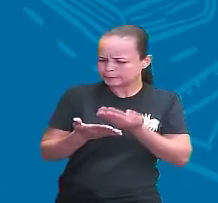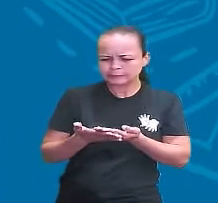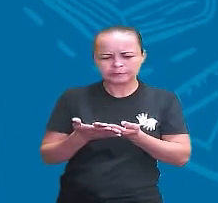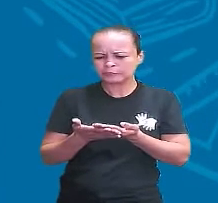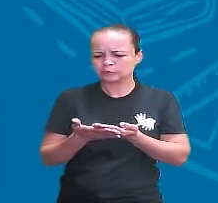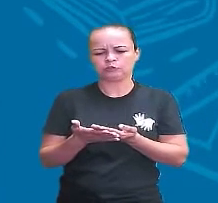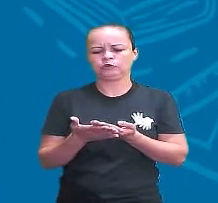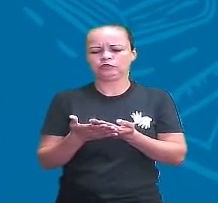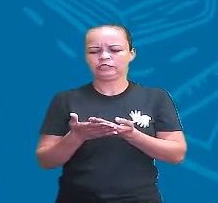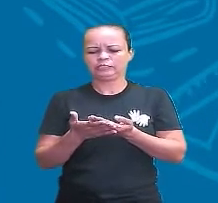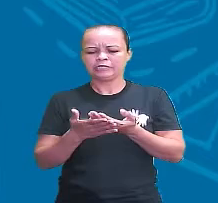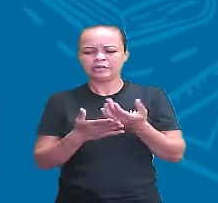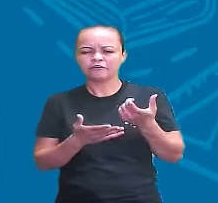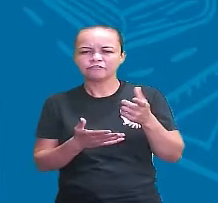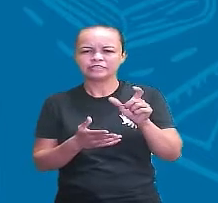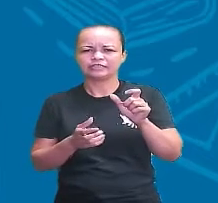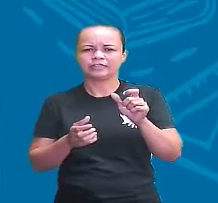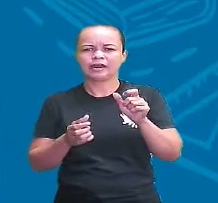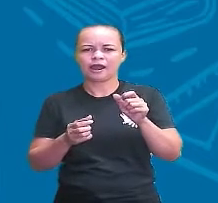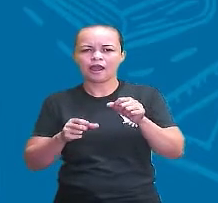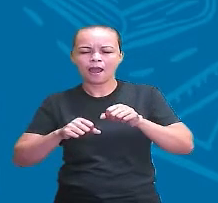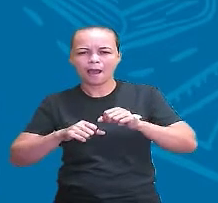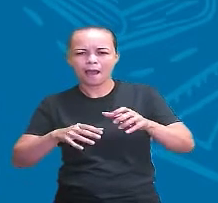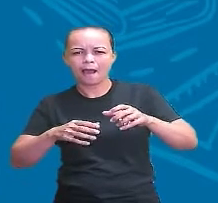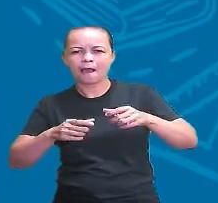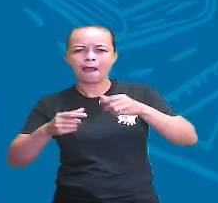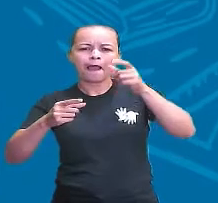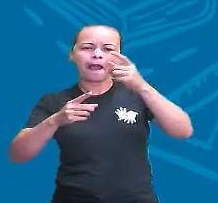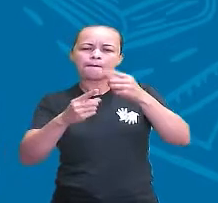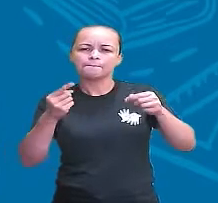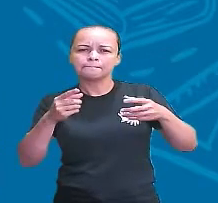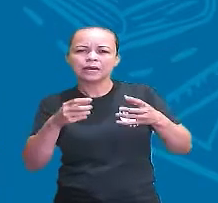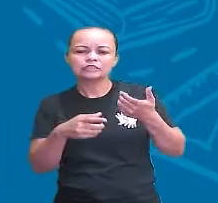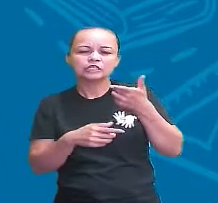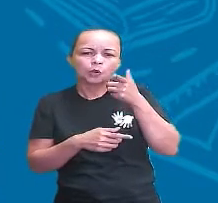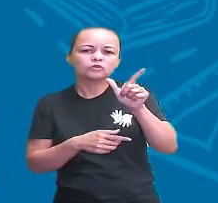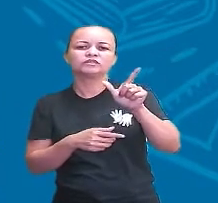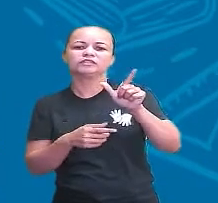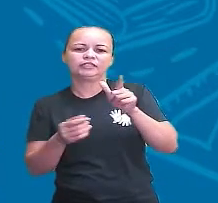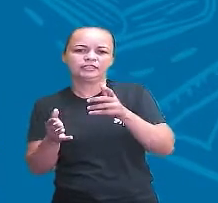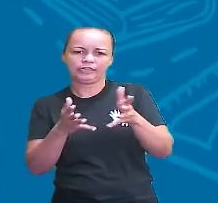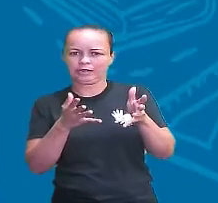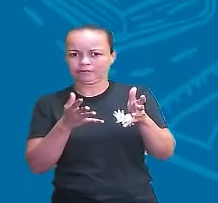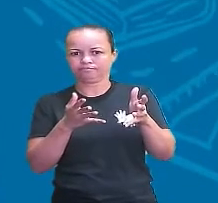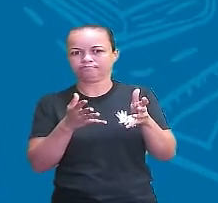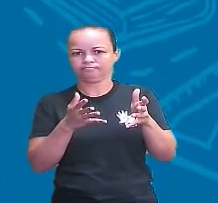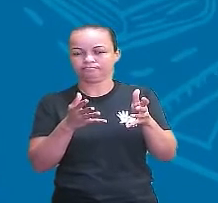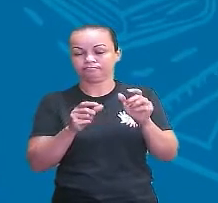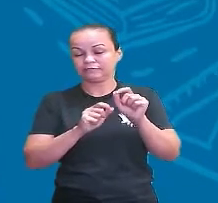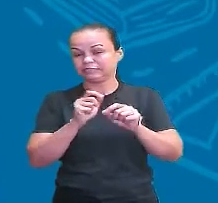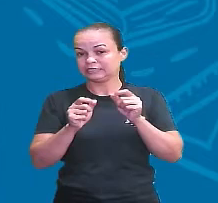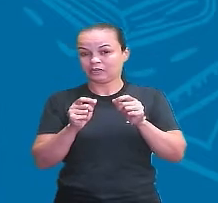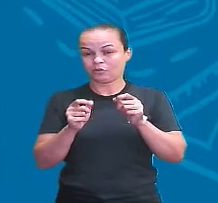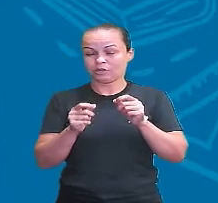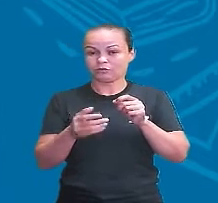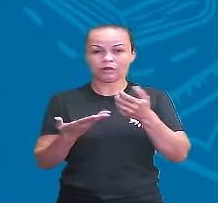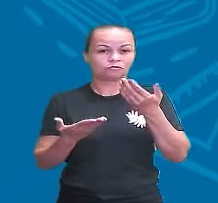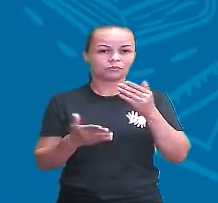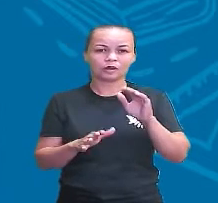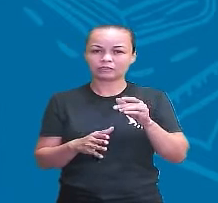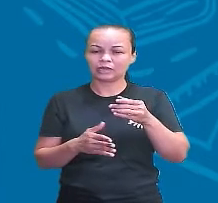match. I don't believe. Believe é o verbo acreditar. Então, eu não acredito que